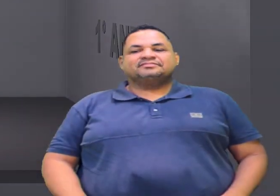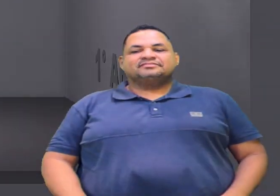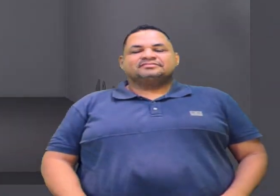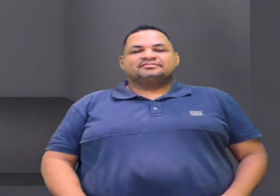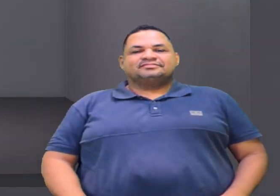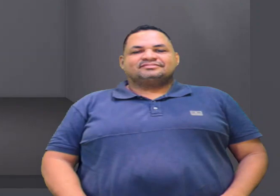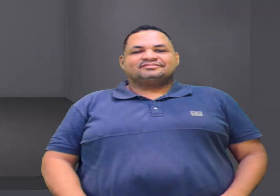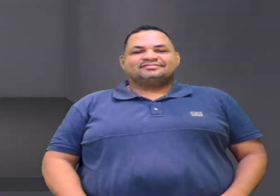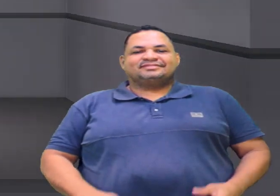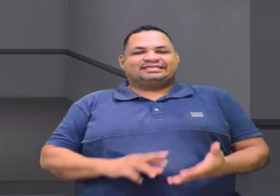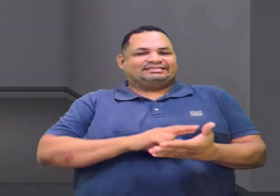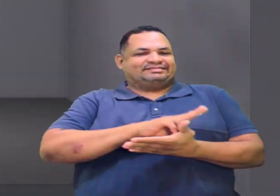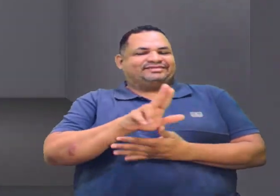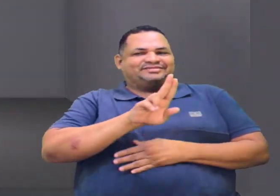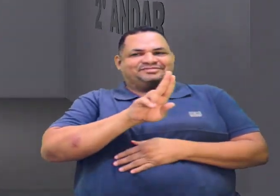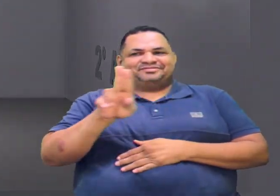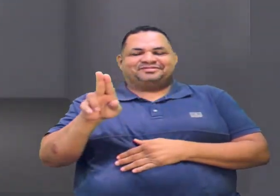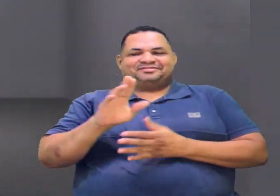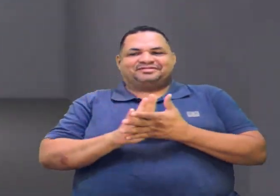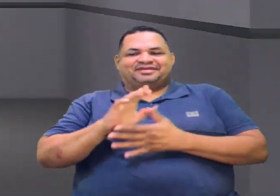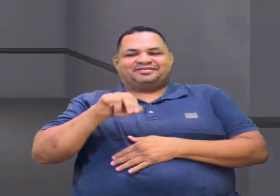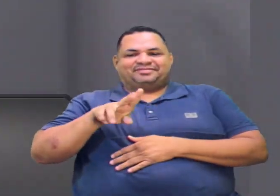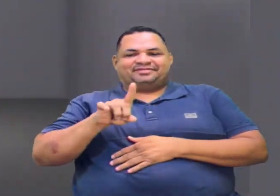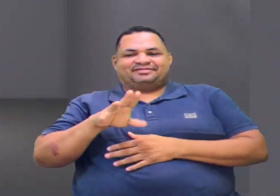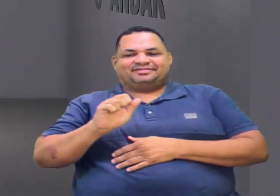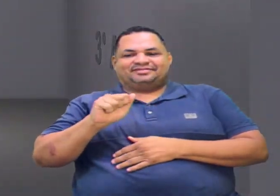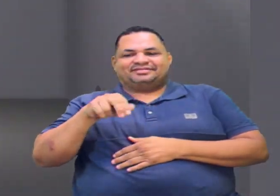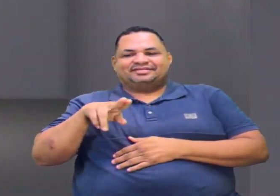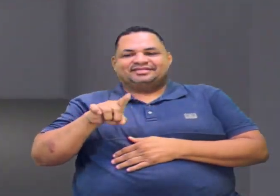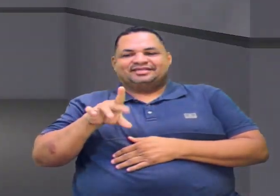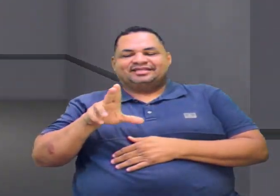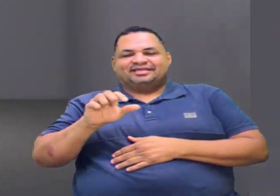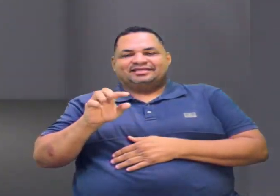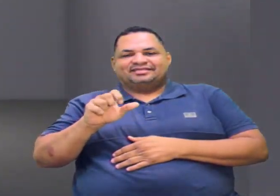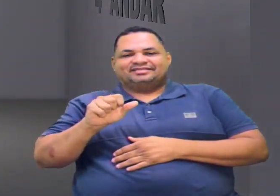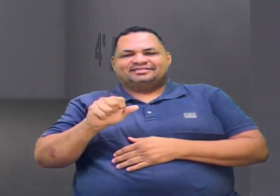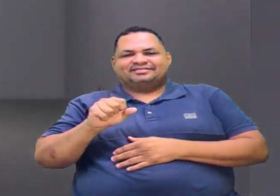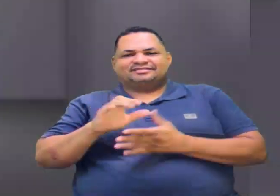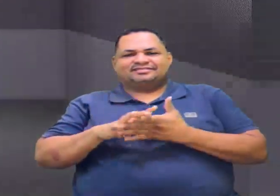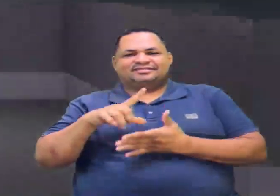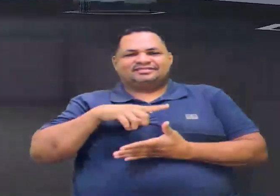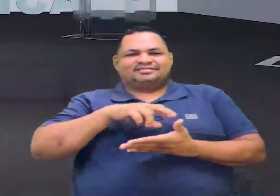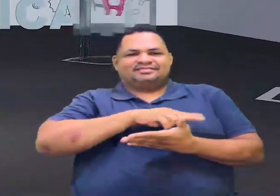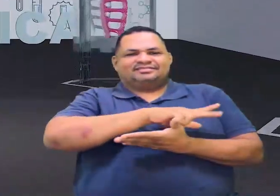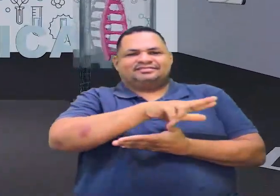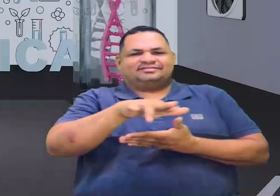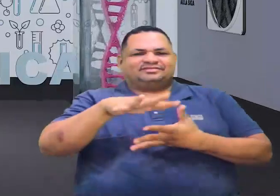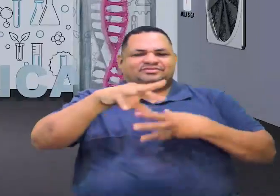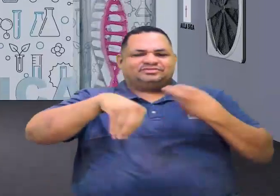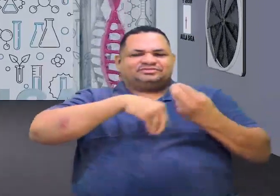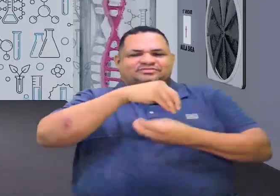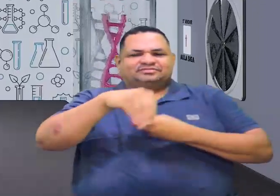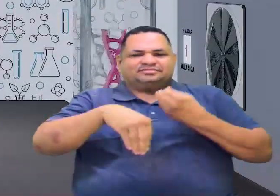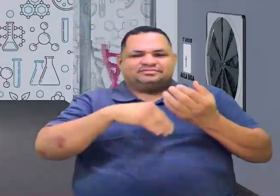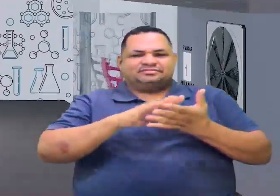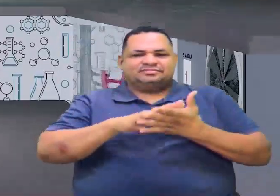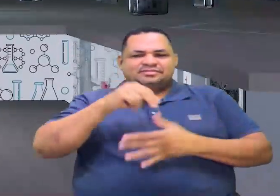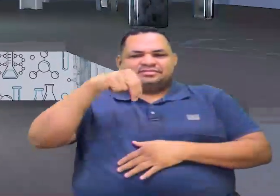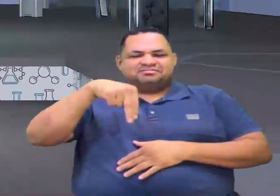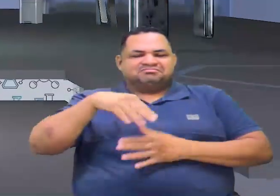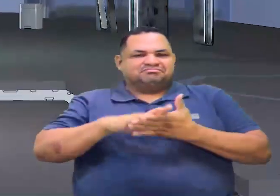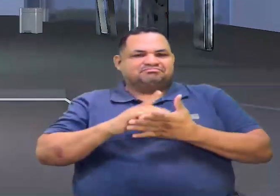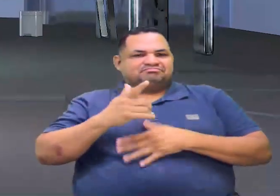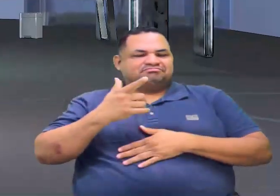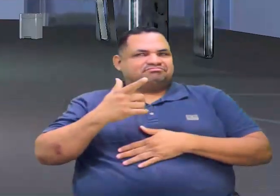Eita, amina, amida, nitrilas. E olha que ainda tem ali outros compostos nitrogenados que hoje já não